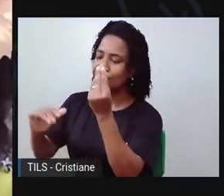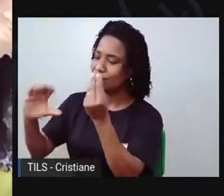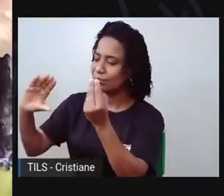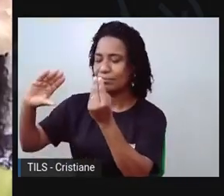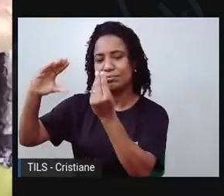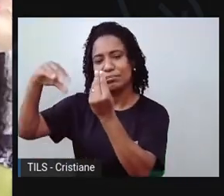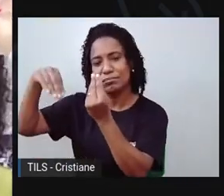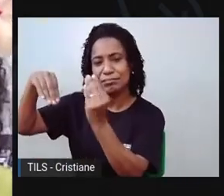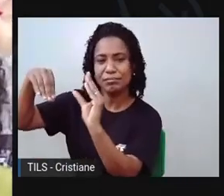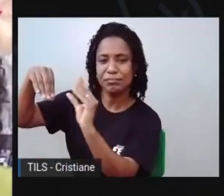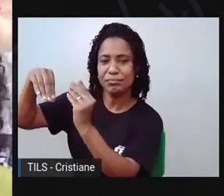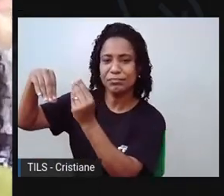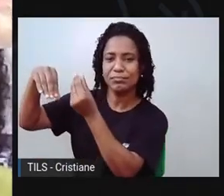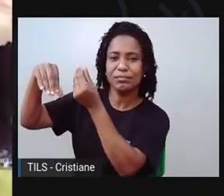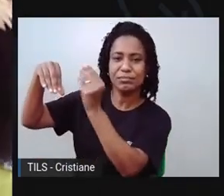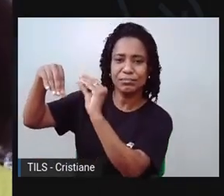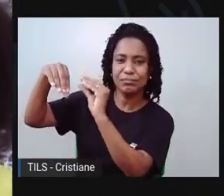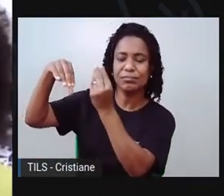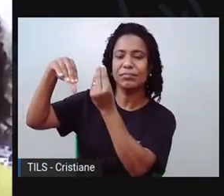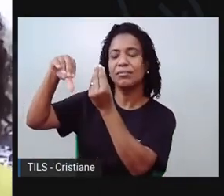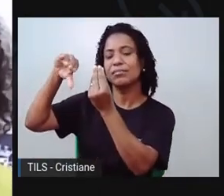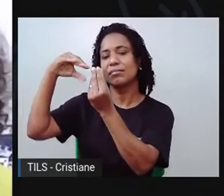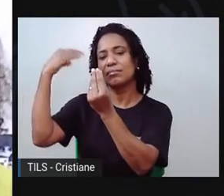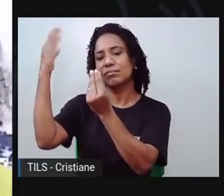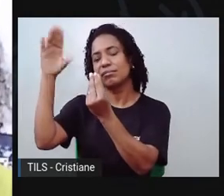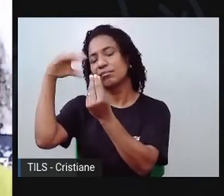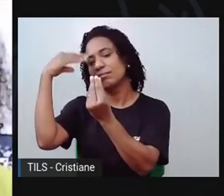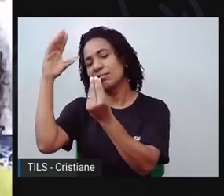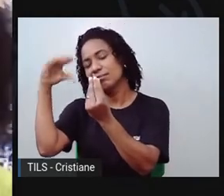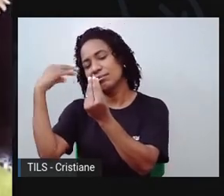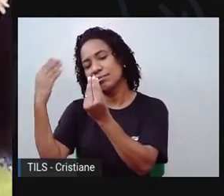visitar. O cravo teve um